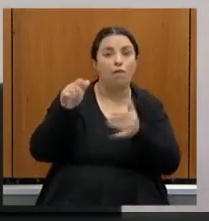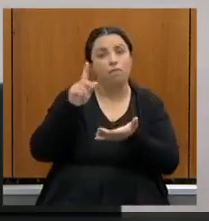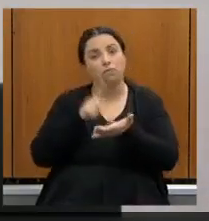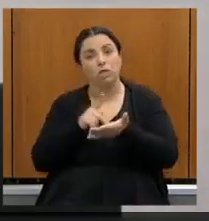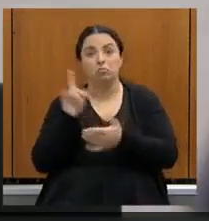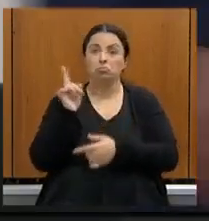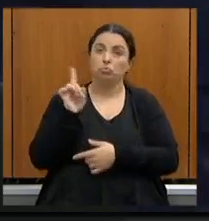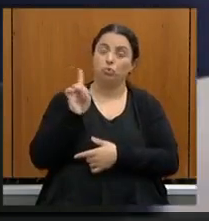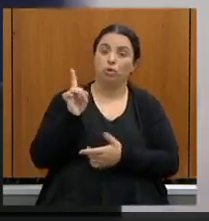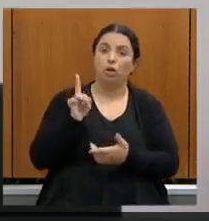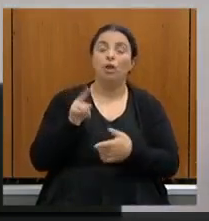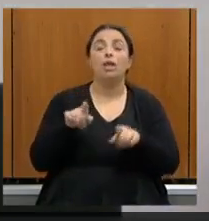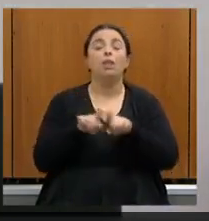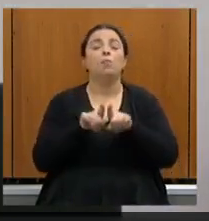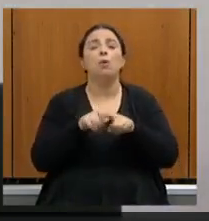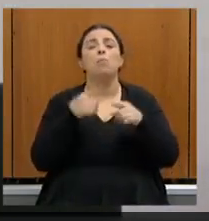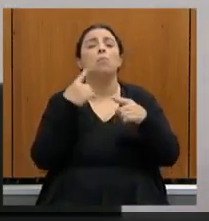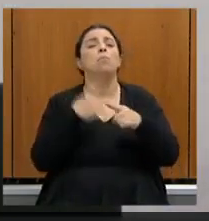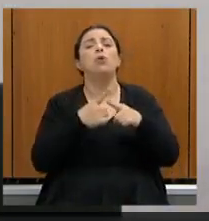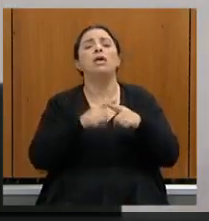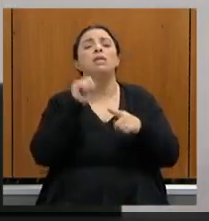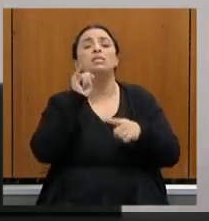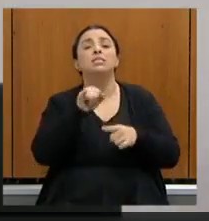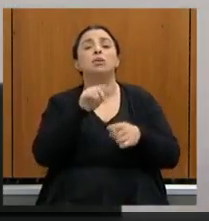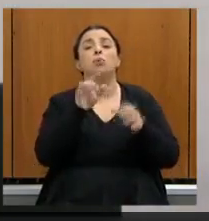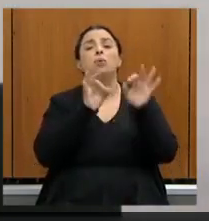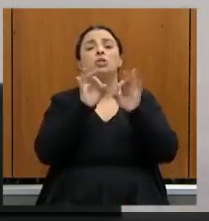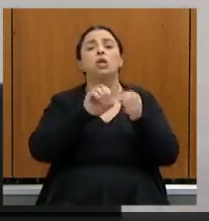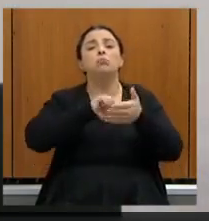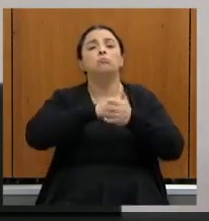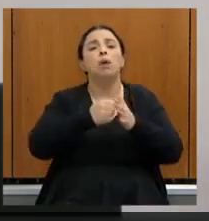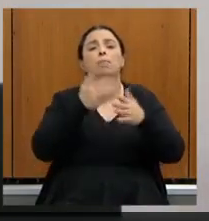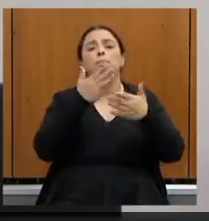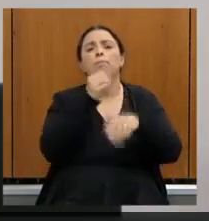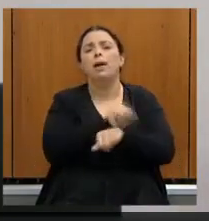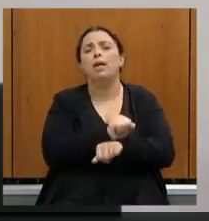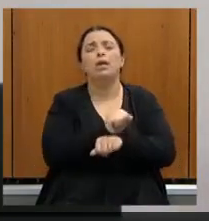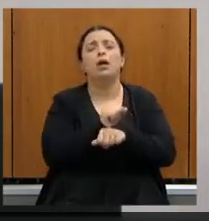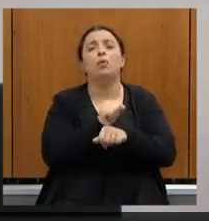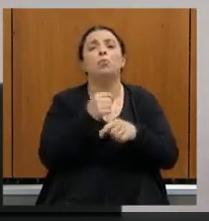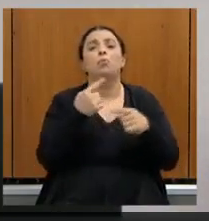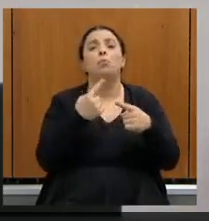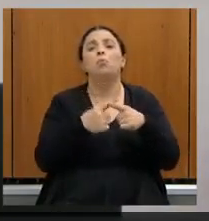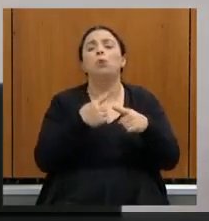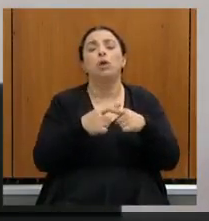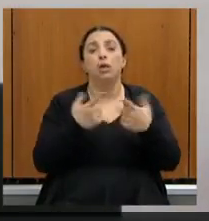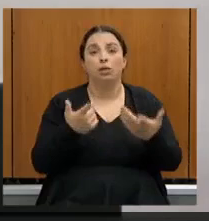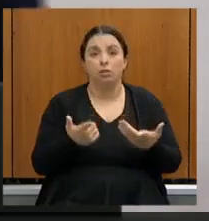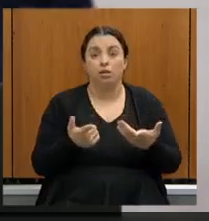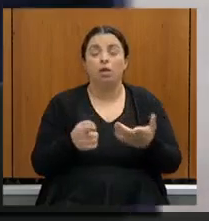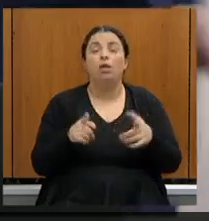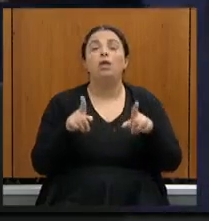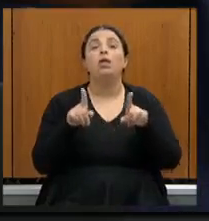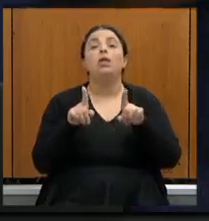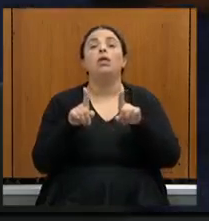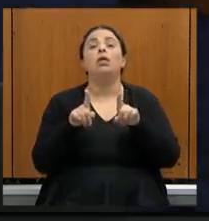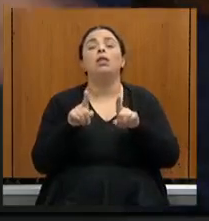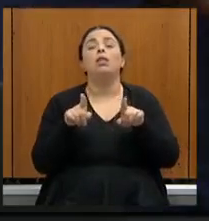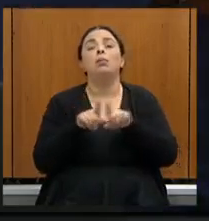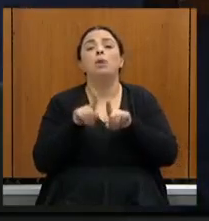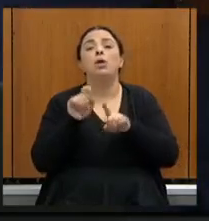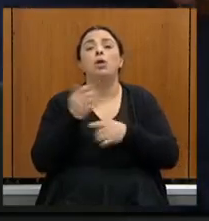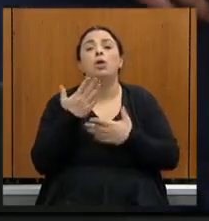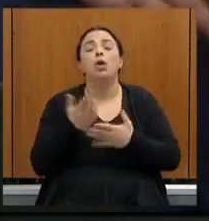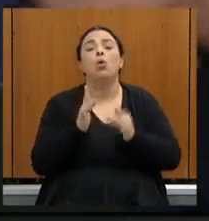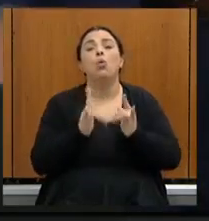encerramento do projeto e neste caso a destinação prevista para o